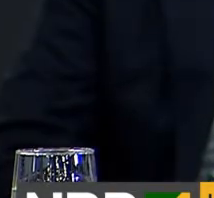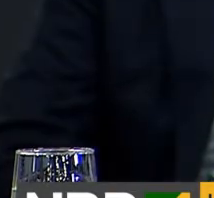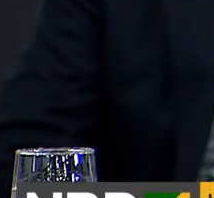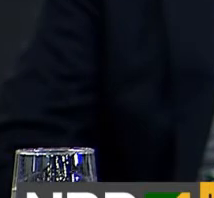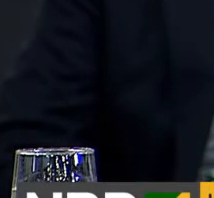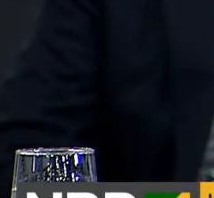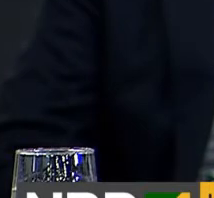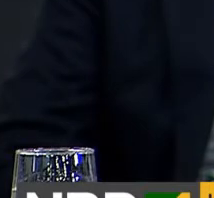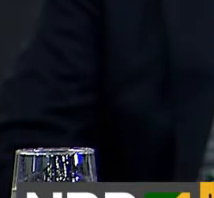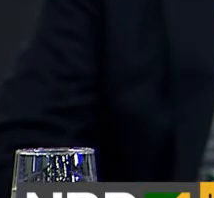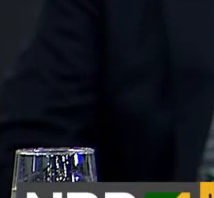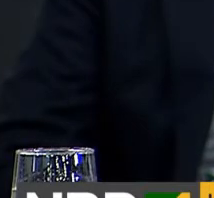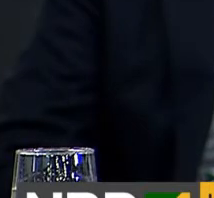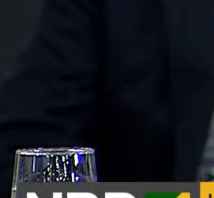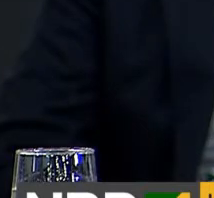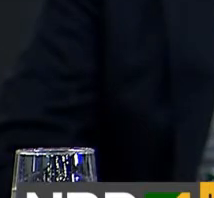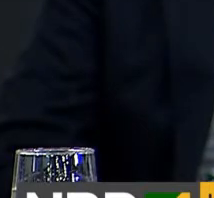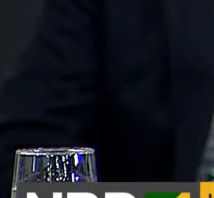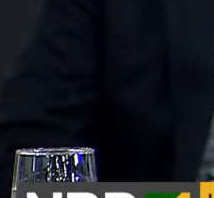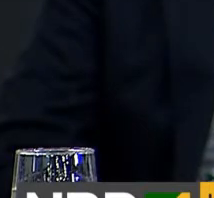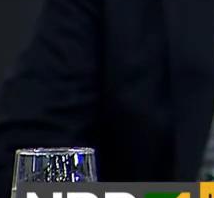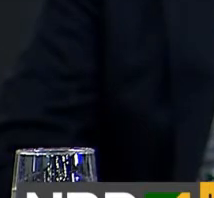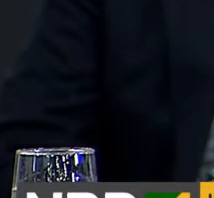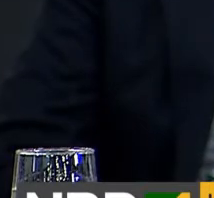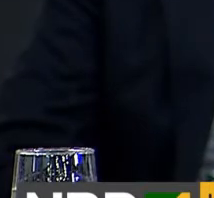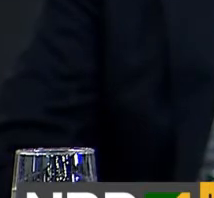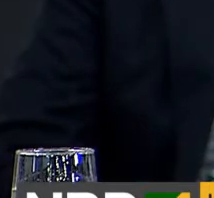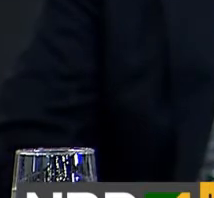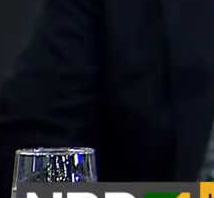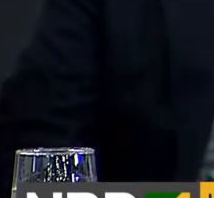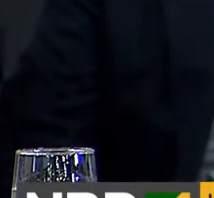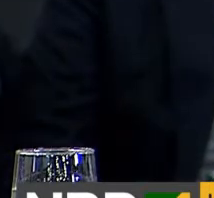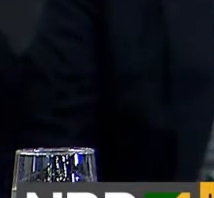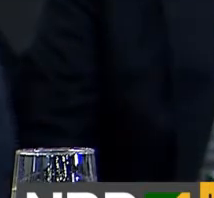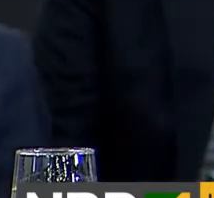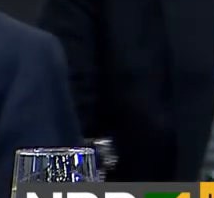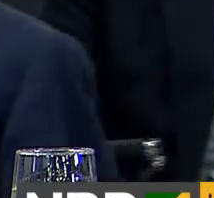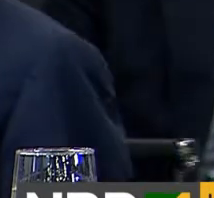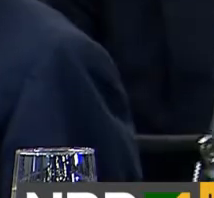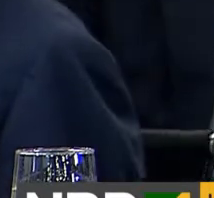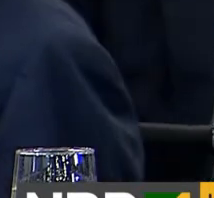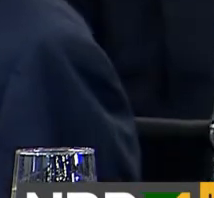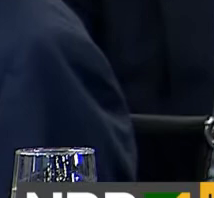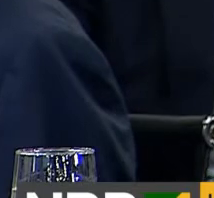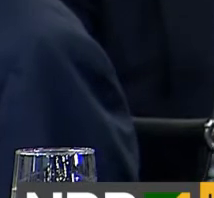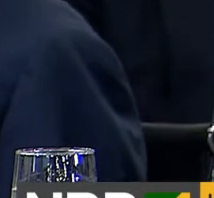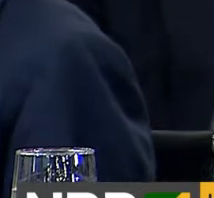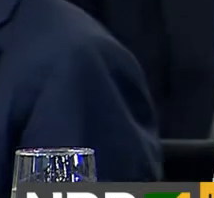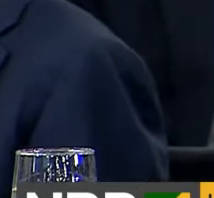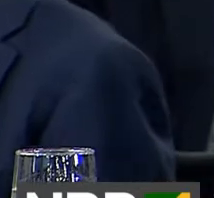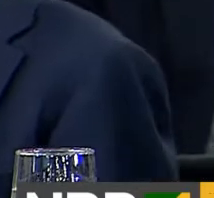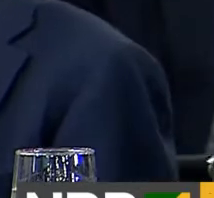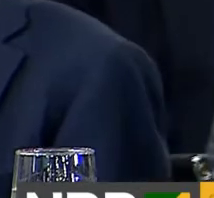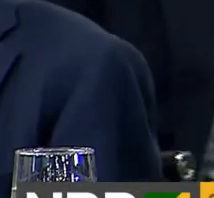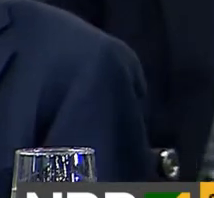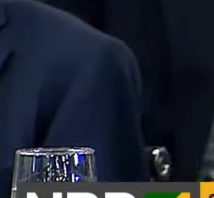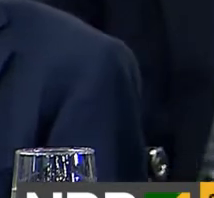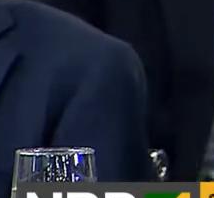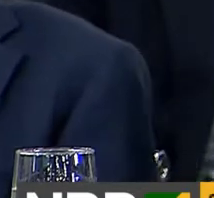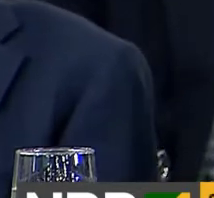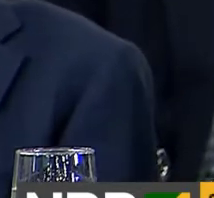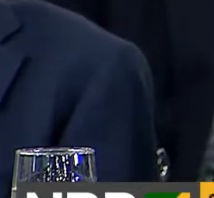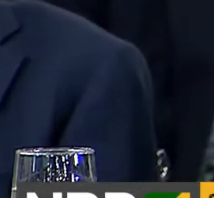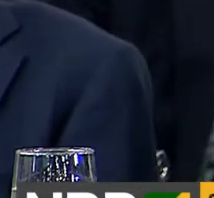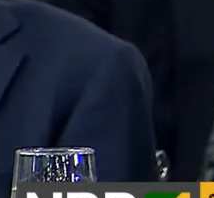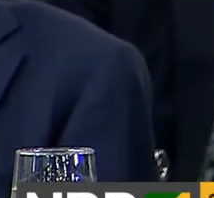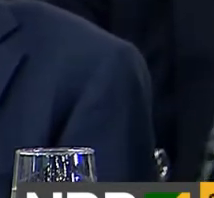foi feito bem, mas principalmente colocar uma dar ênfase especial a esse acordo com a União Europeia, que eu acho que